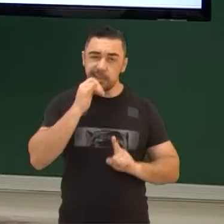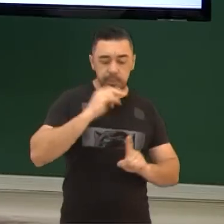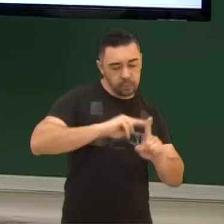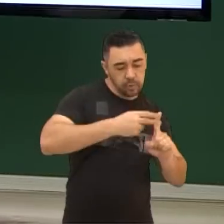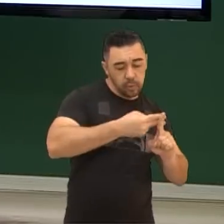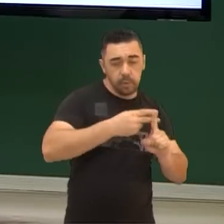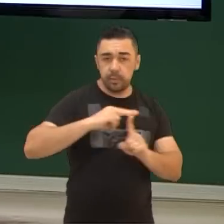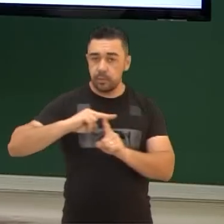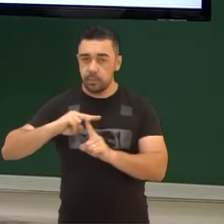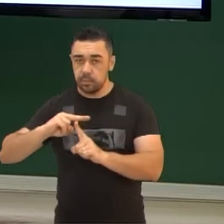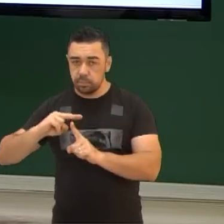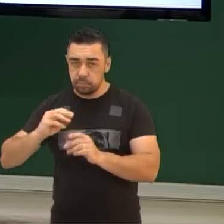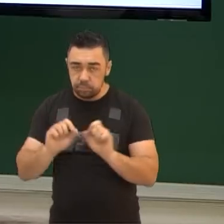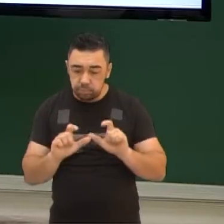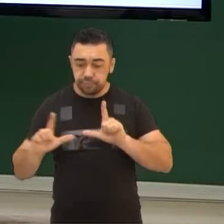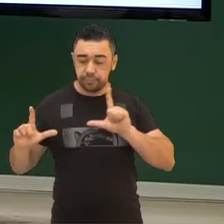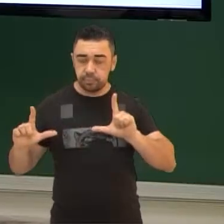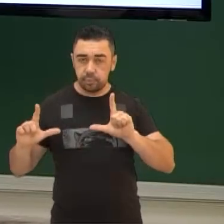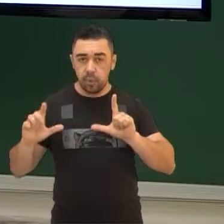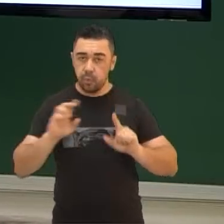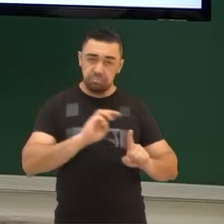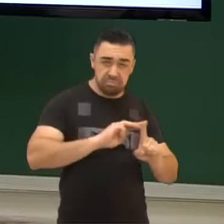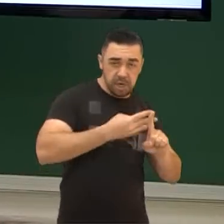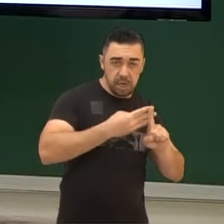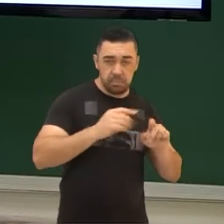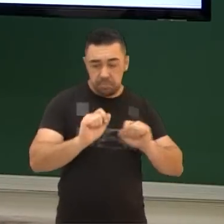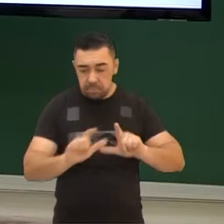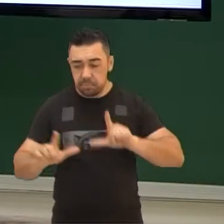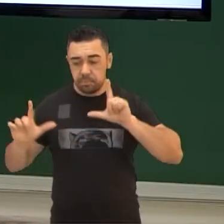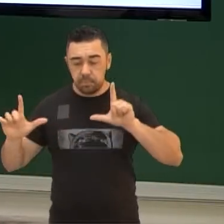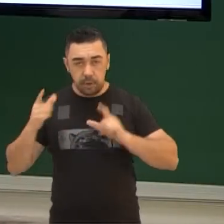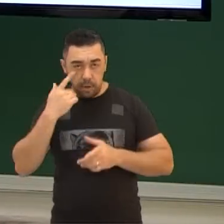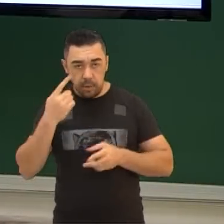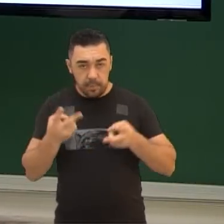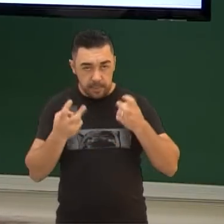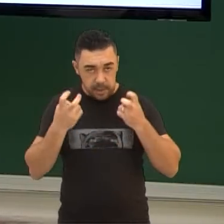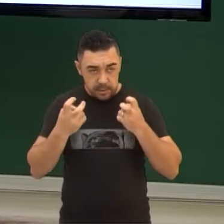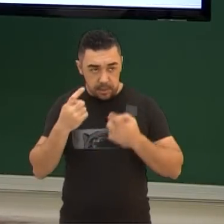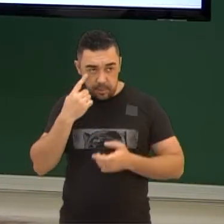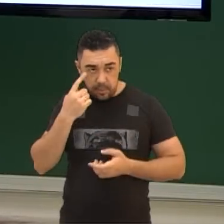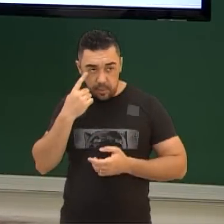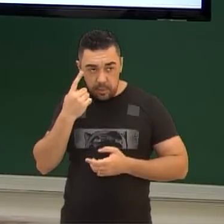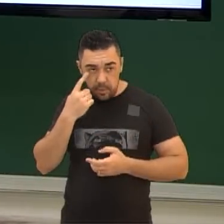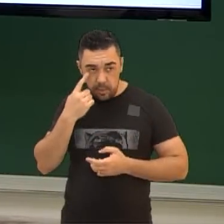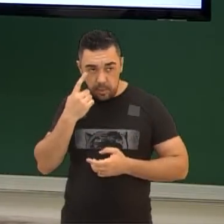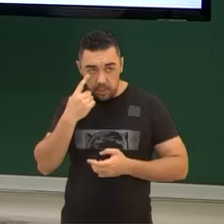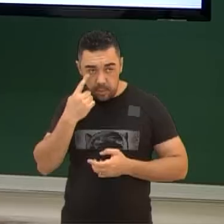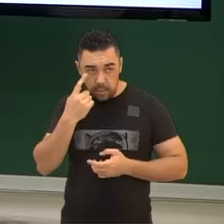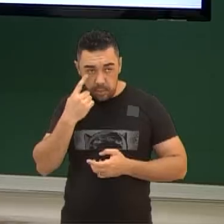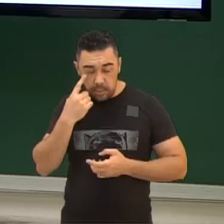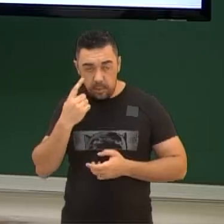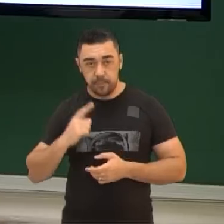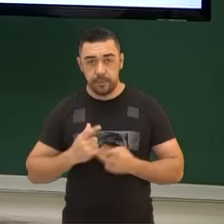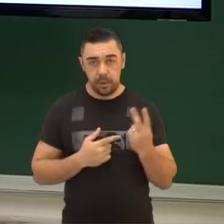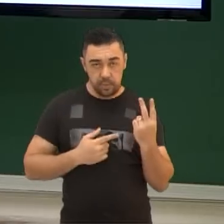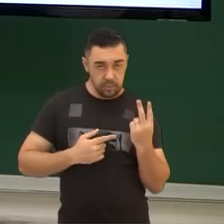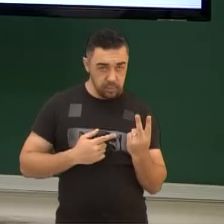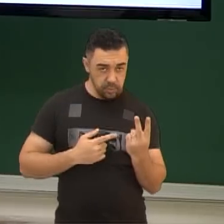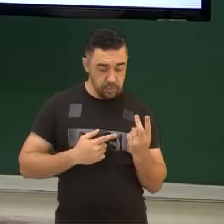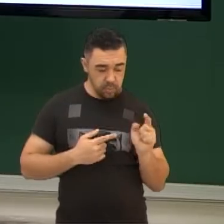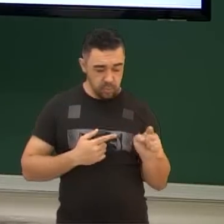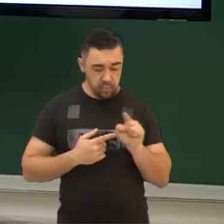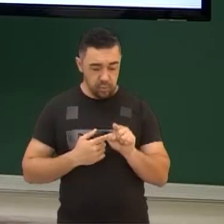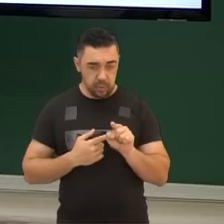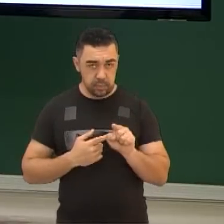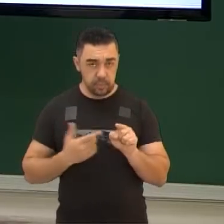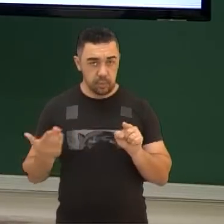né, que eu tive uma ampliação, ó. Perceba que eu andei aqui, né, ó. Pulou um quadradinho, tinha aqui, ó. Se eu contar, tinha ali, ó. 1,